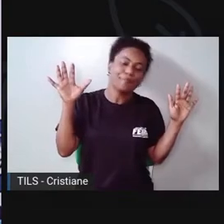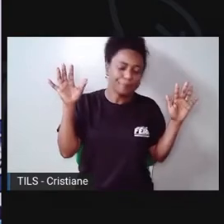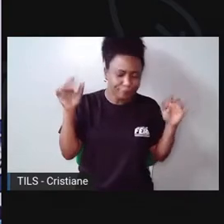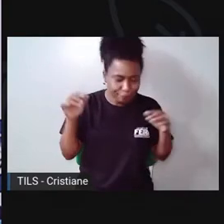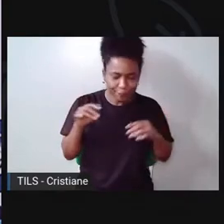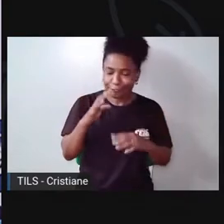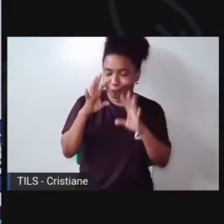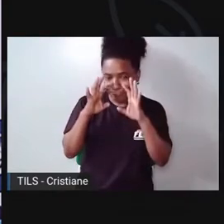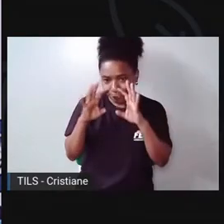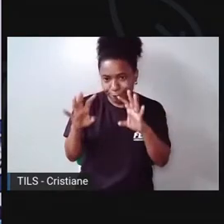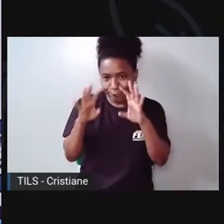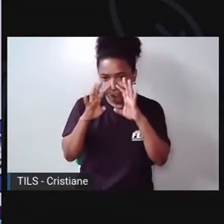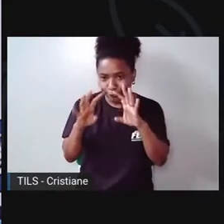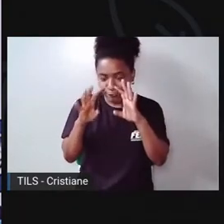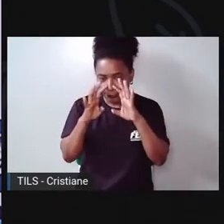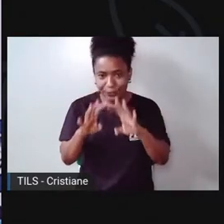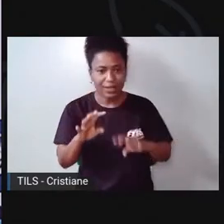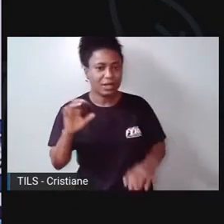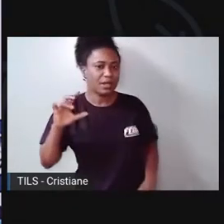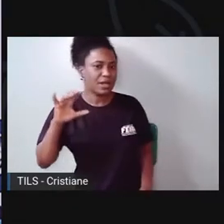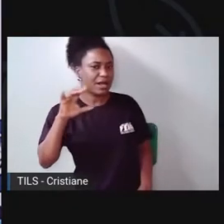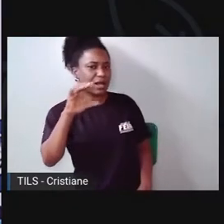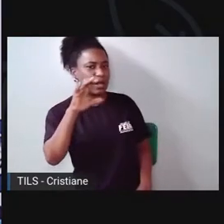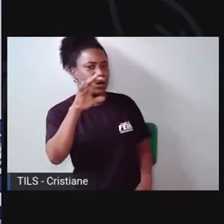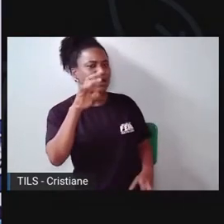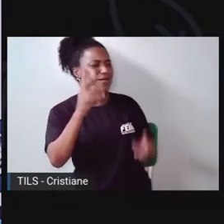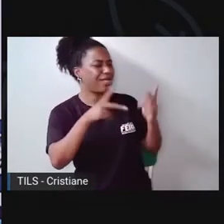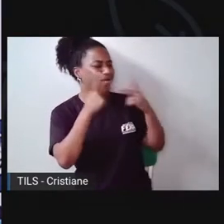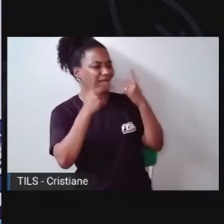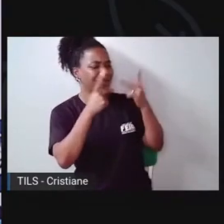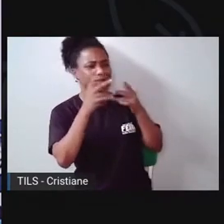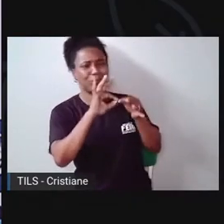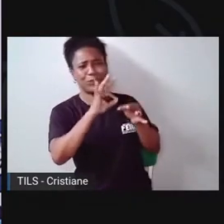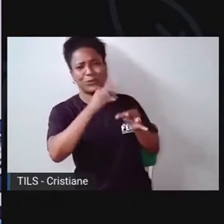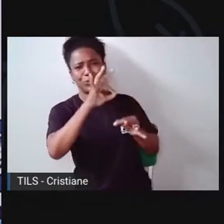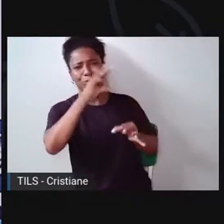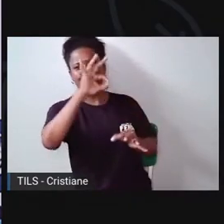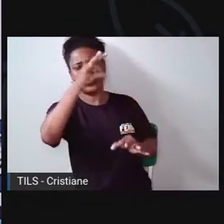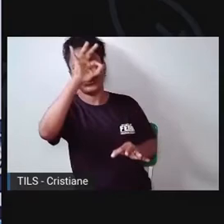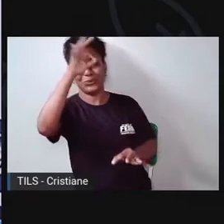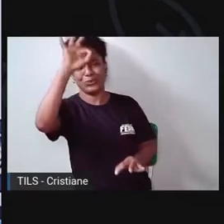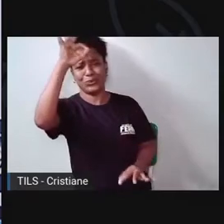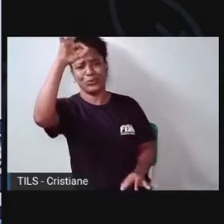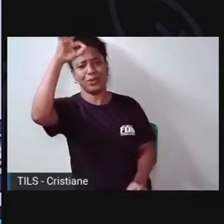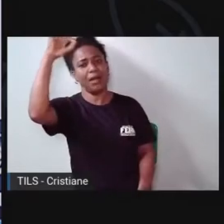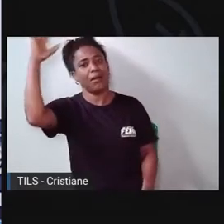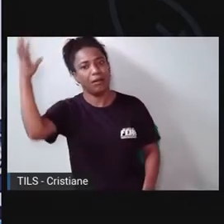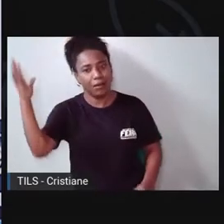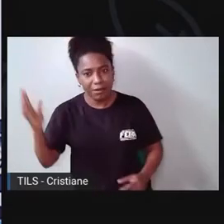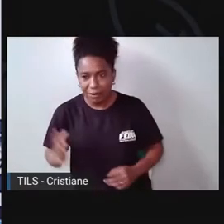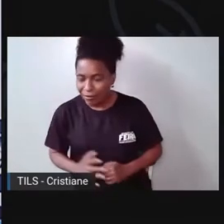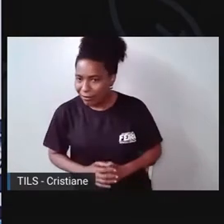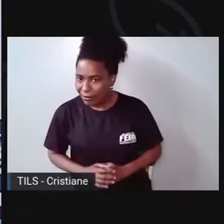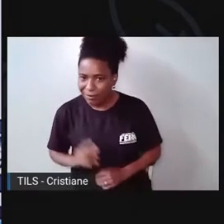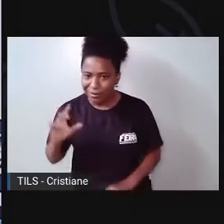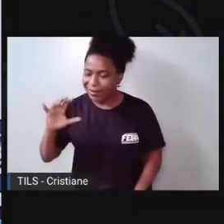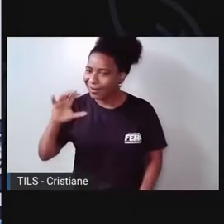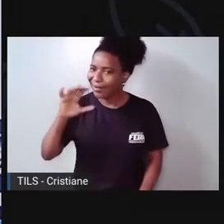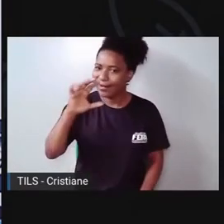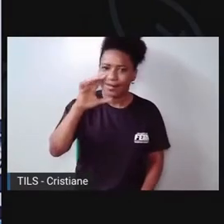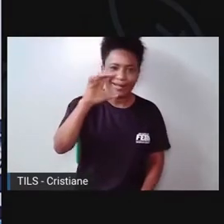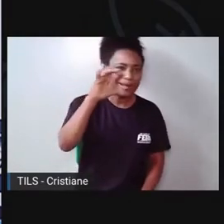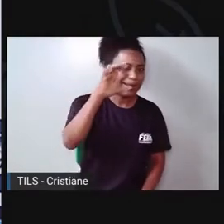aranha não parava de falar e ela falava ela contava ela contava que ela ela ia repetindo as